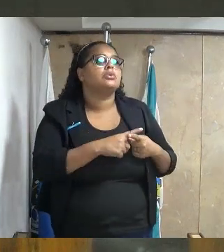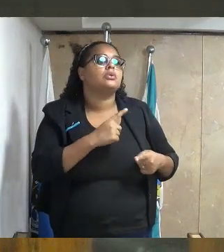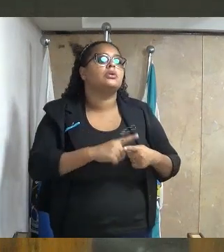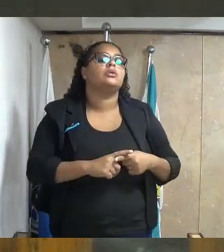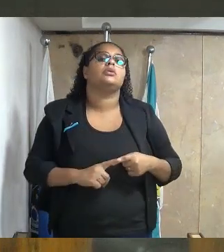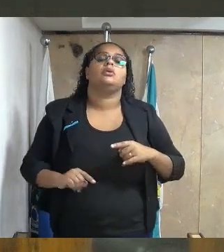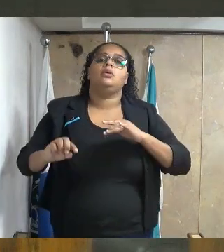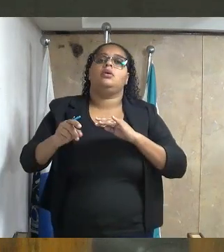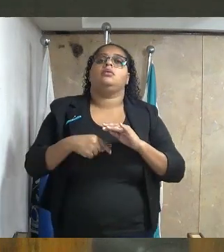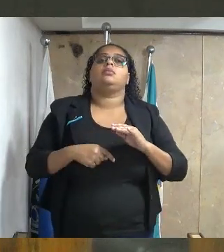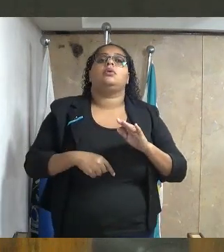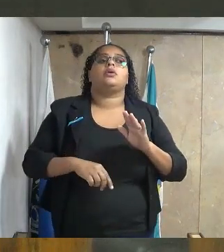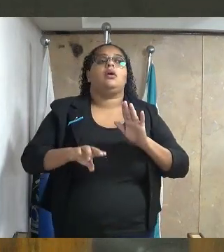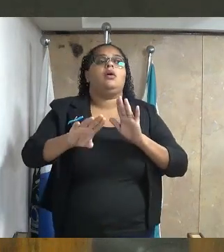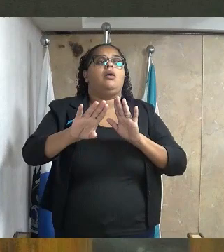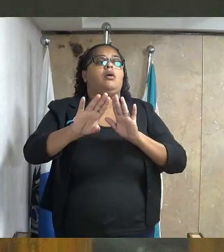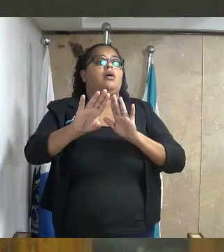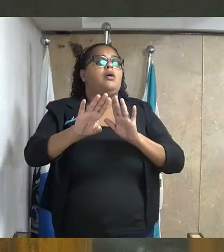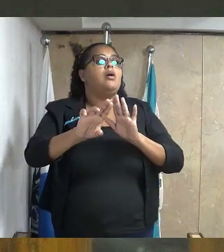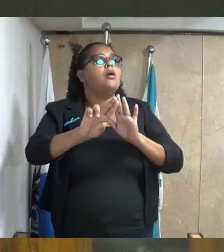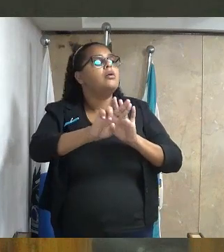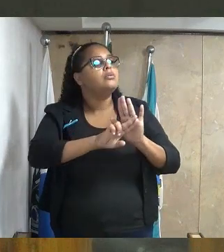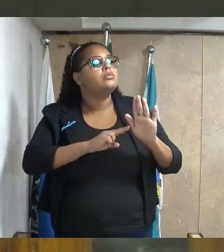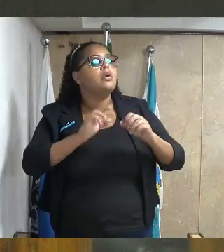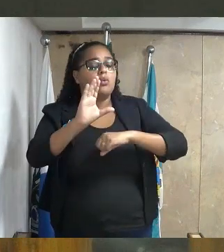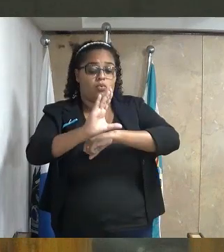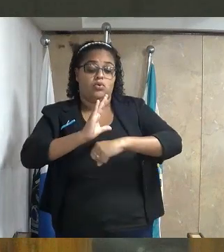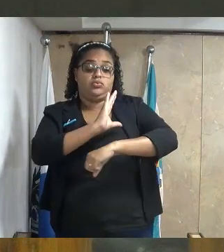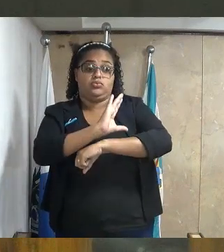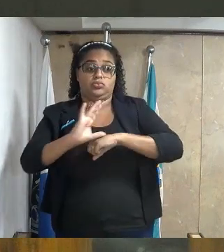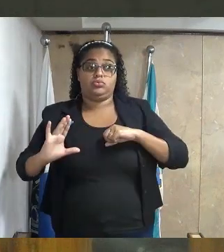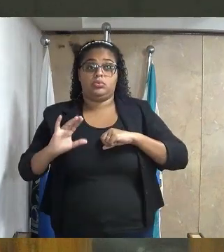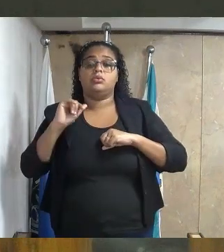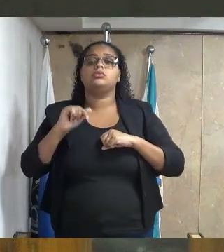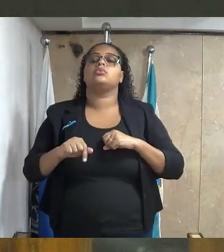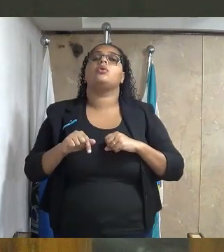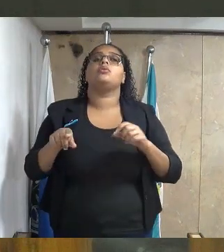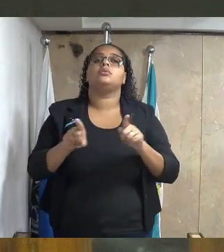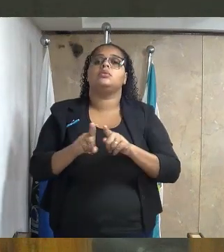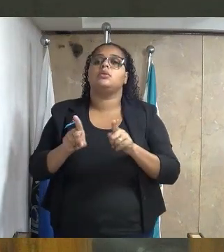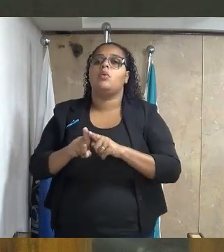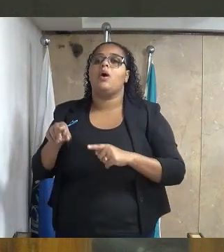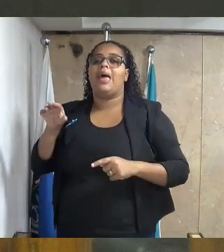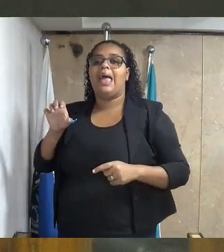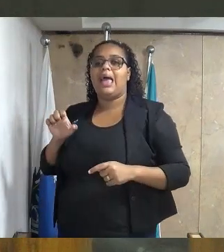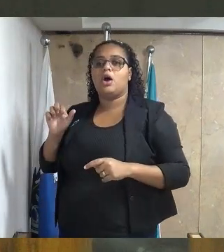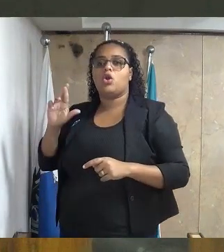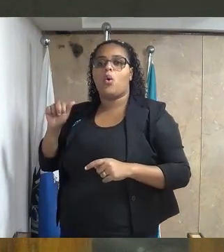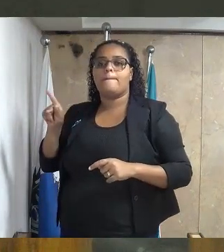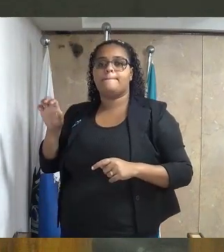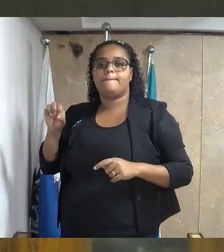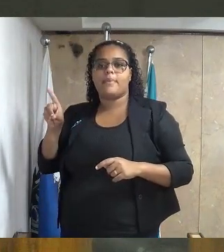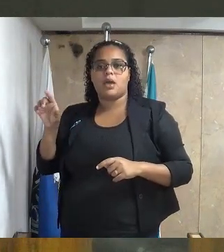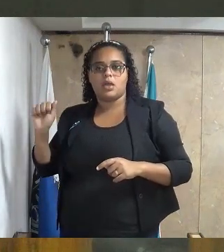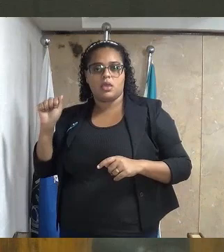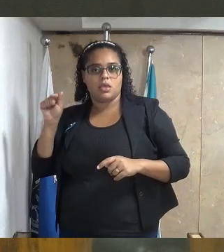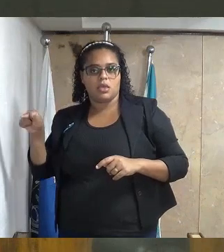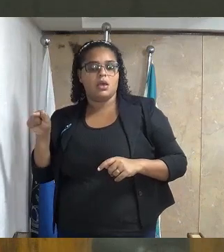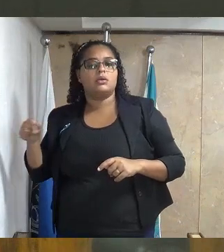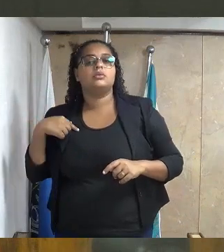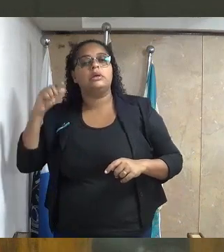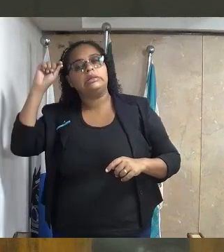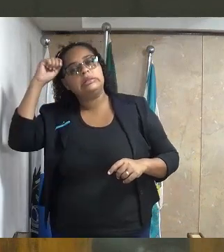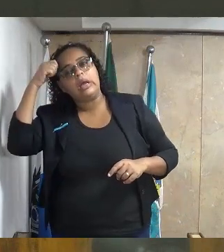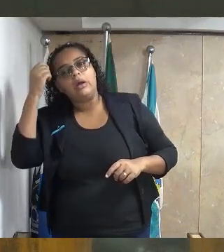Constituição desse país não é uma Constituição europeia, é um mestiço de índios, negros